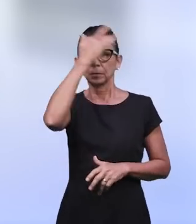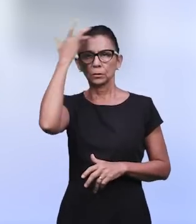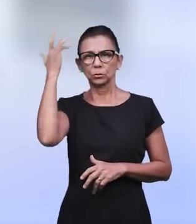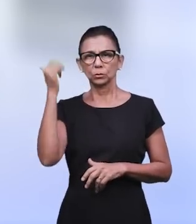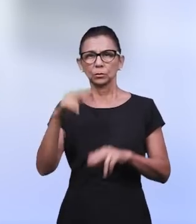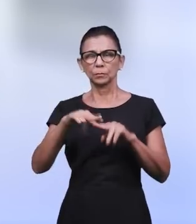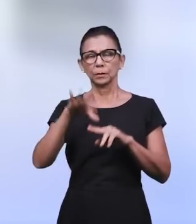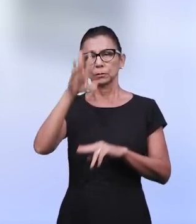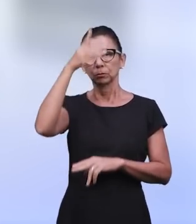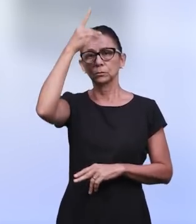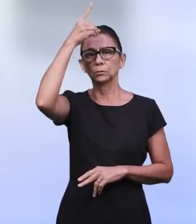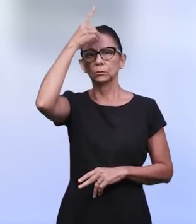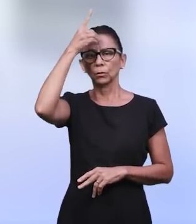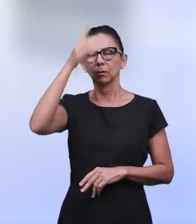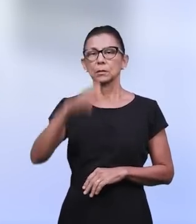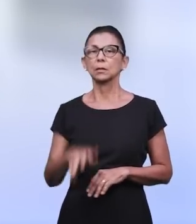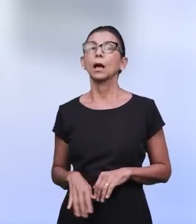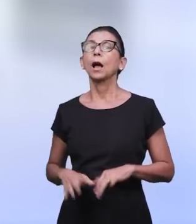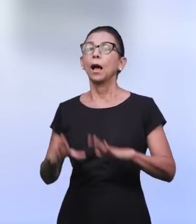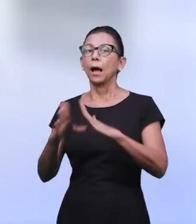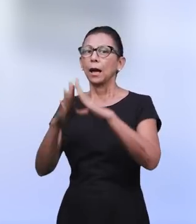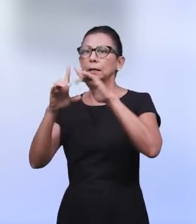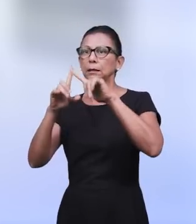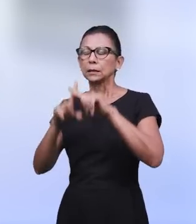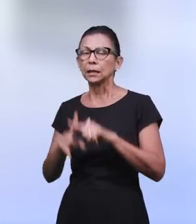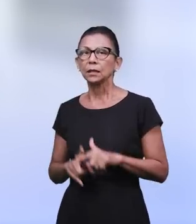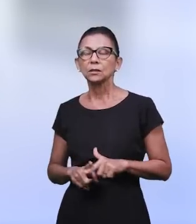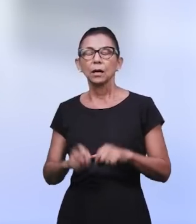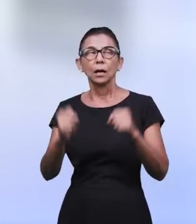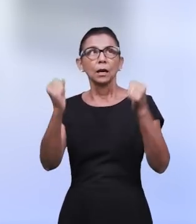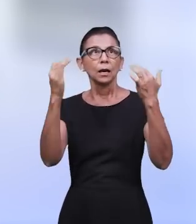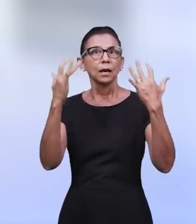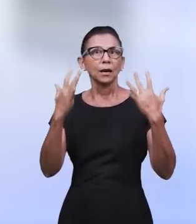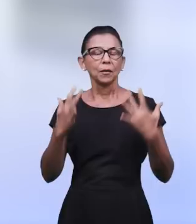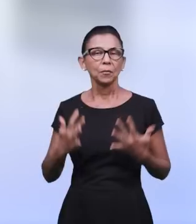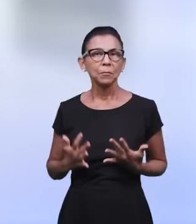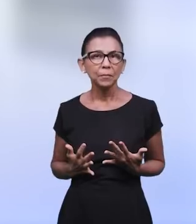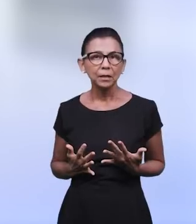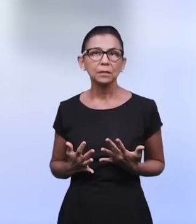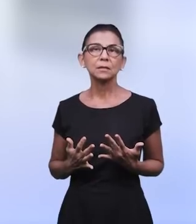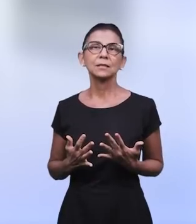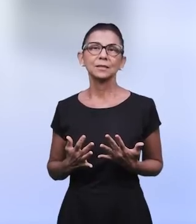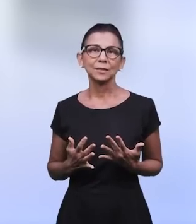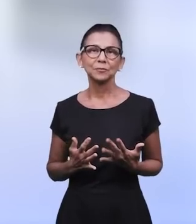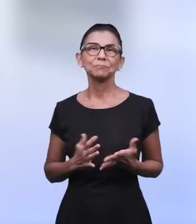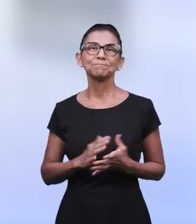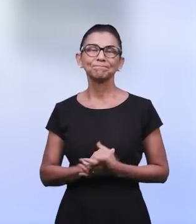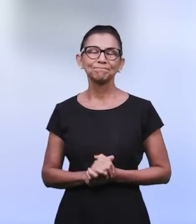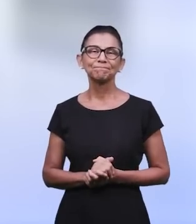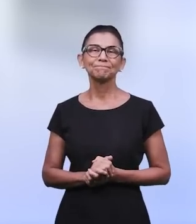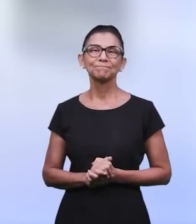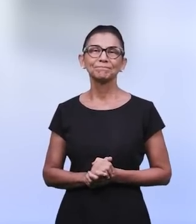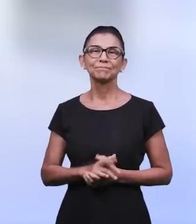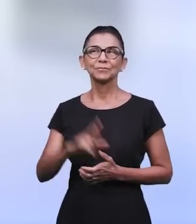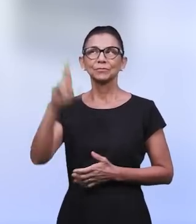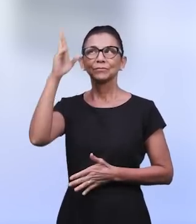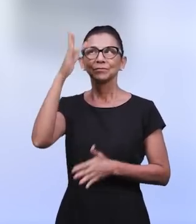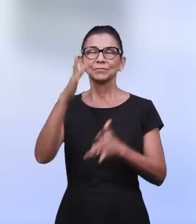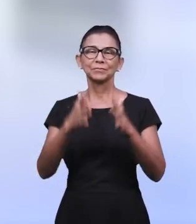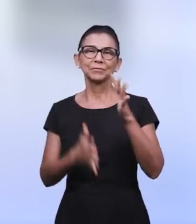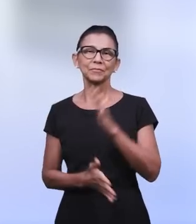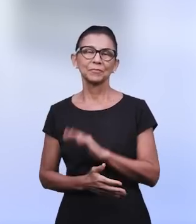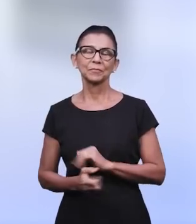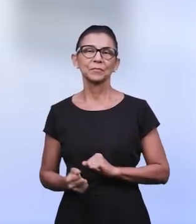dos dons espirituais. E a igreja recebeu uma bênção e um grande renovo da parte do Senhor. Foi uma